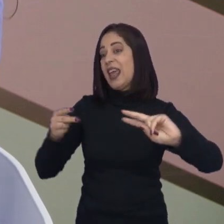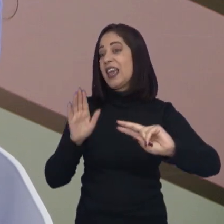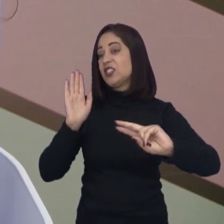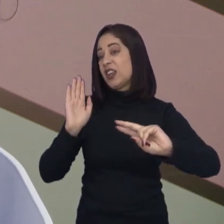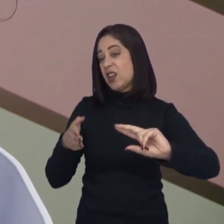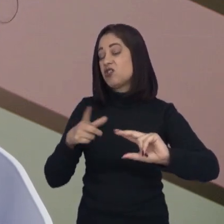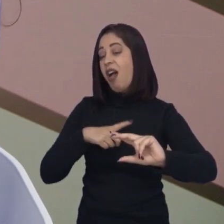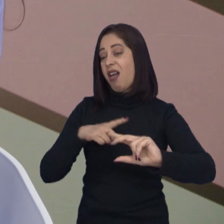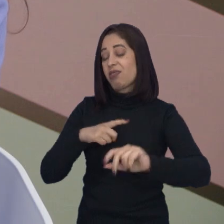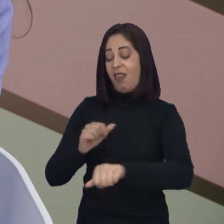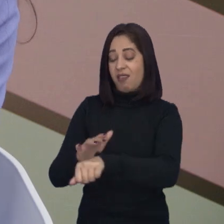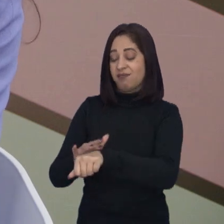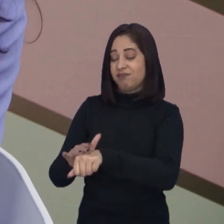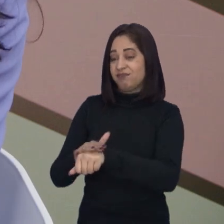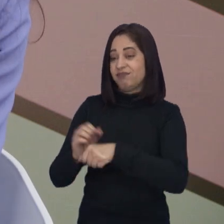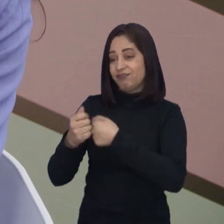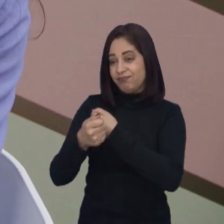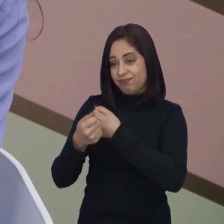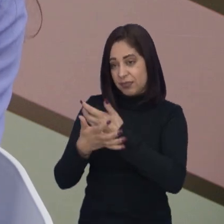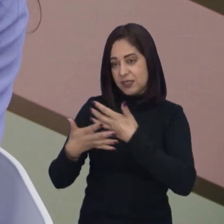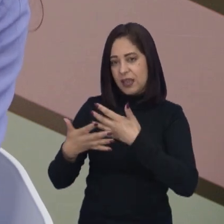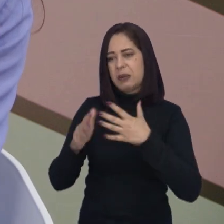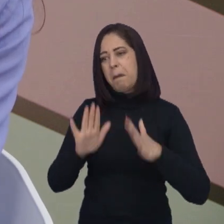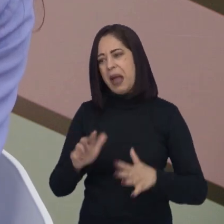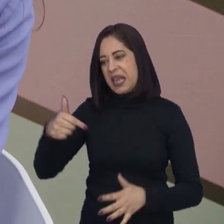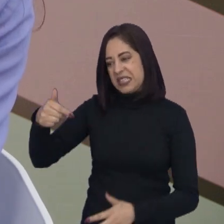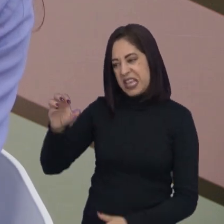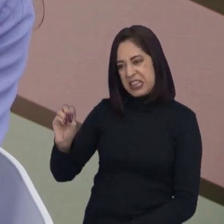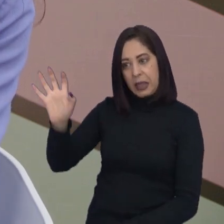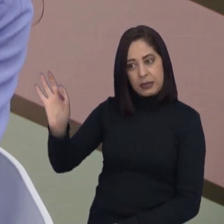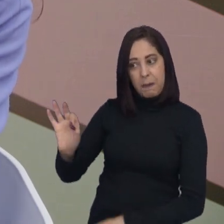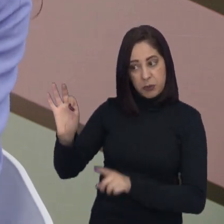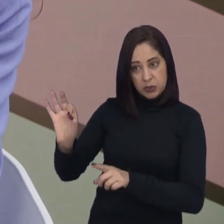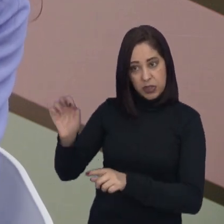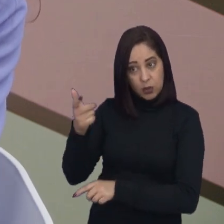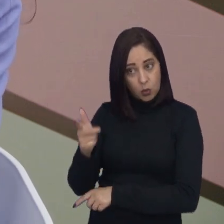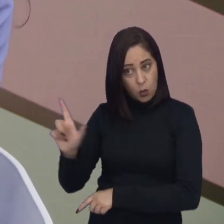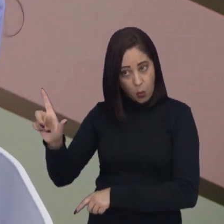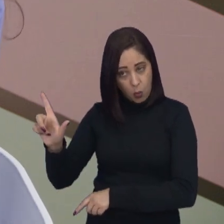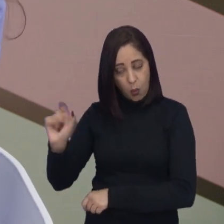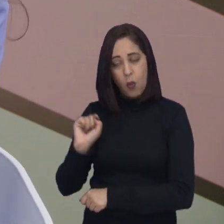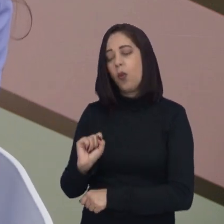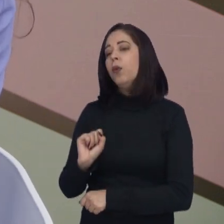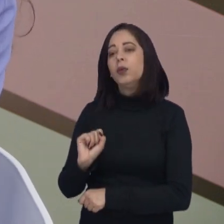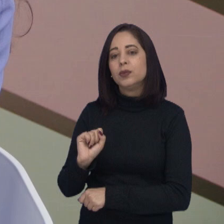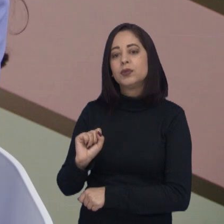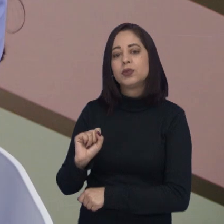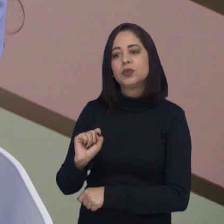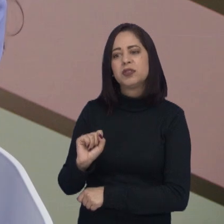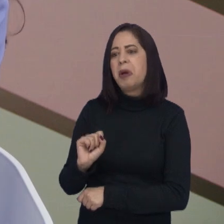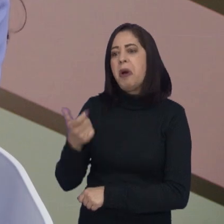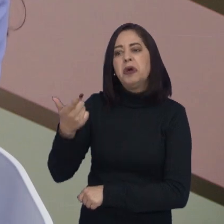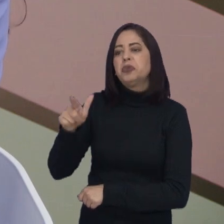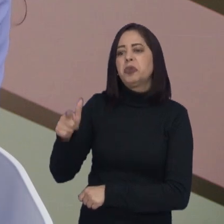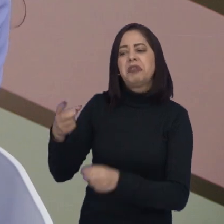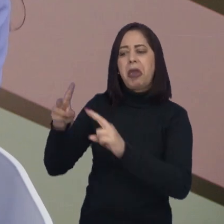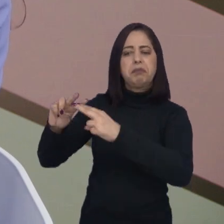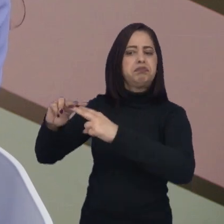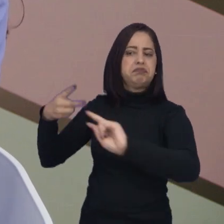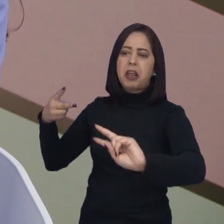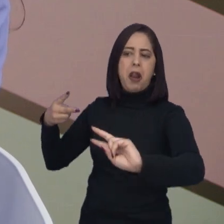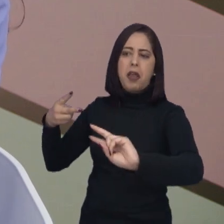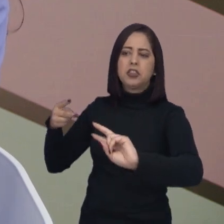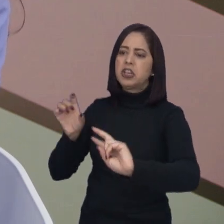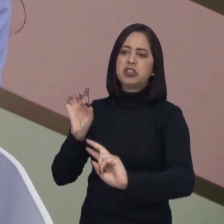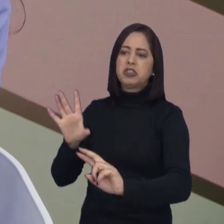também. Porém, o restante, os 70%, né, 70%, não tem nenhum